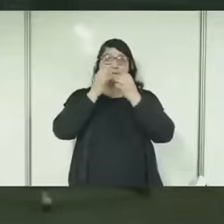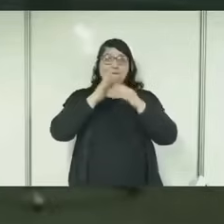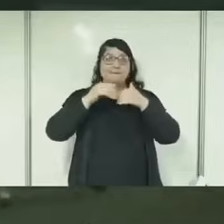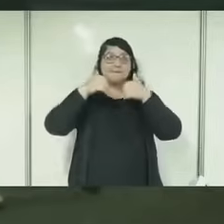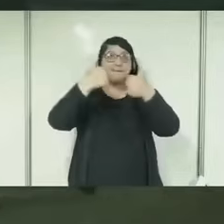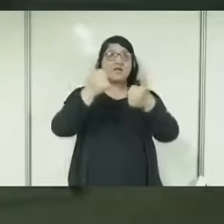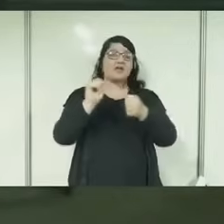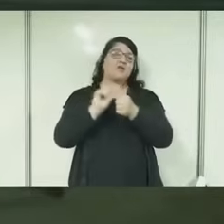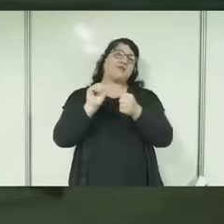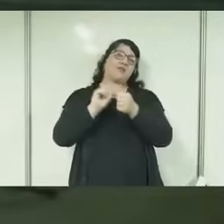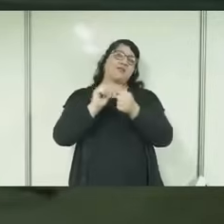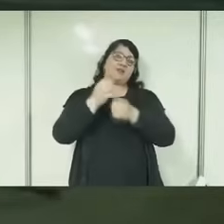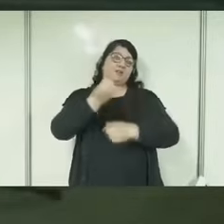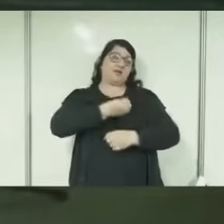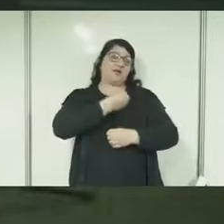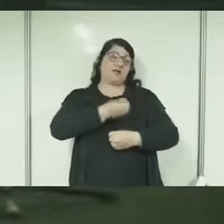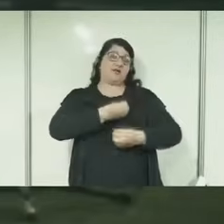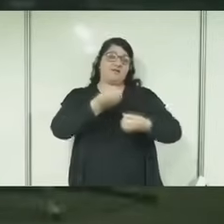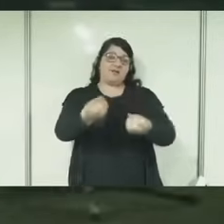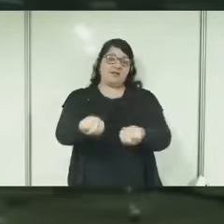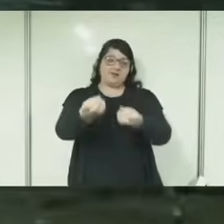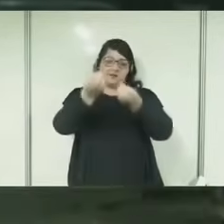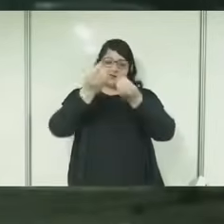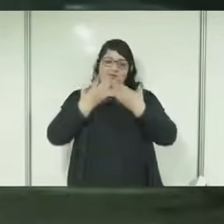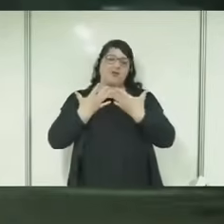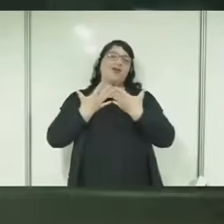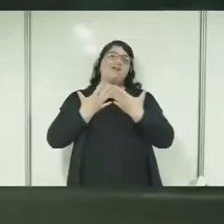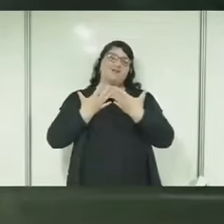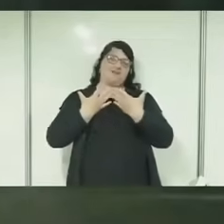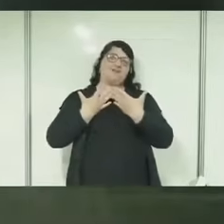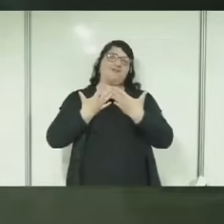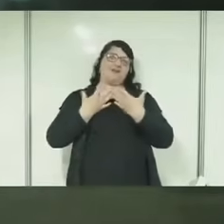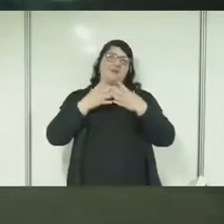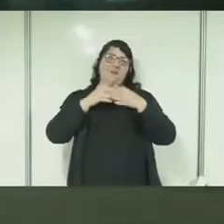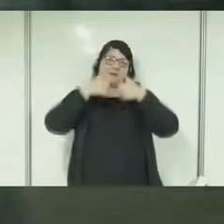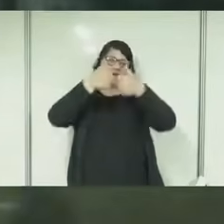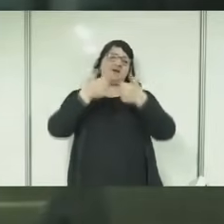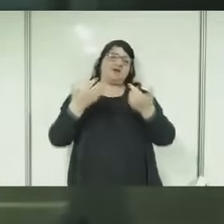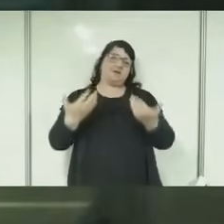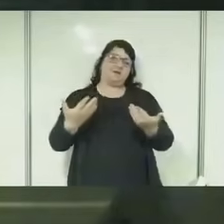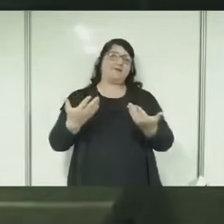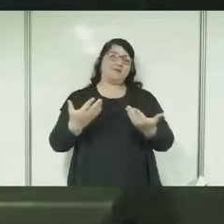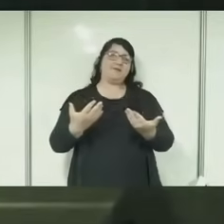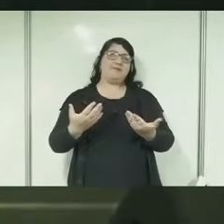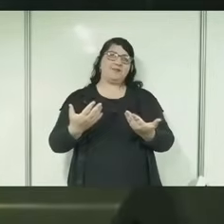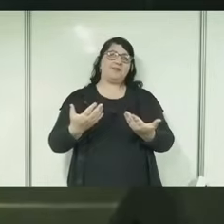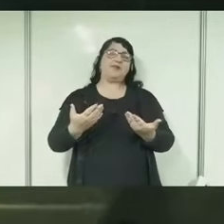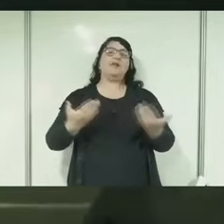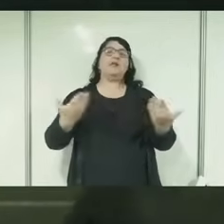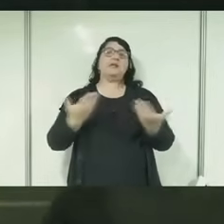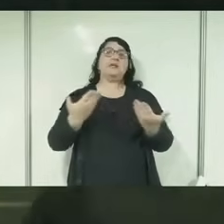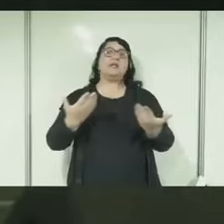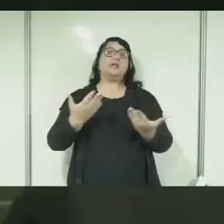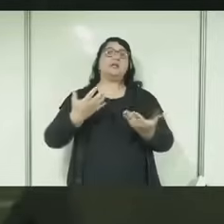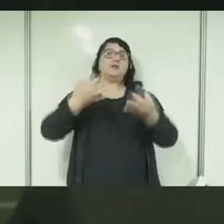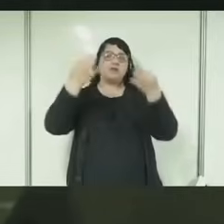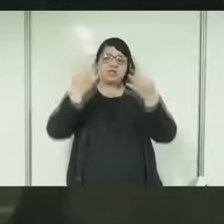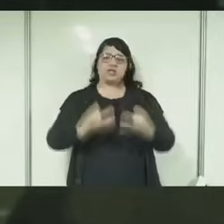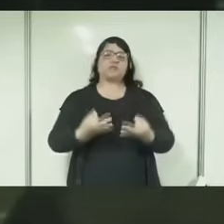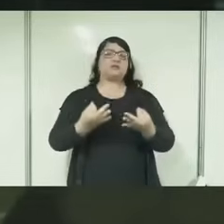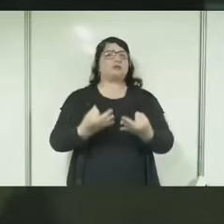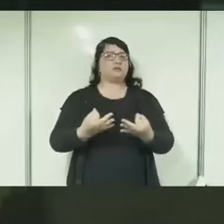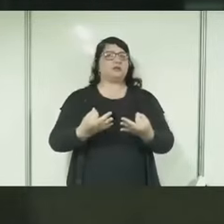o melhor. Por isso eu tenho certeza que também com esses dias